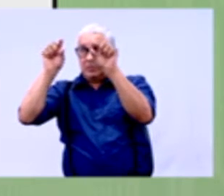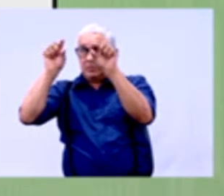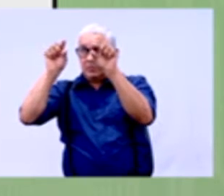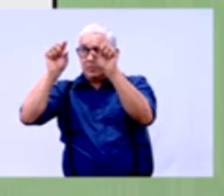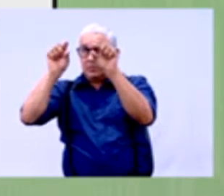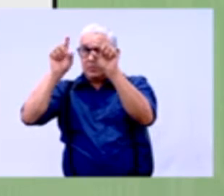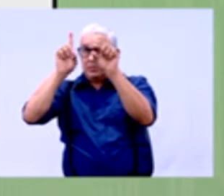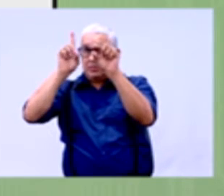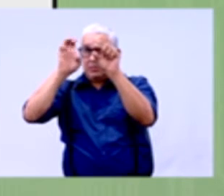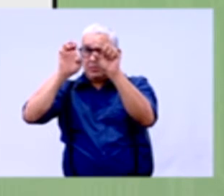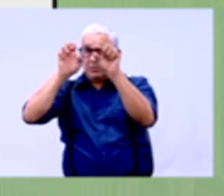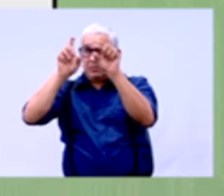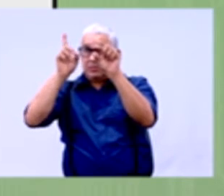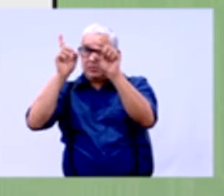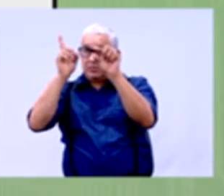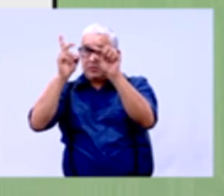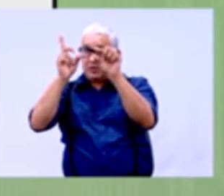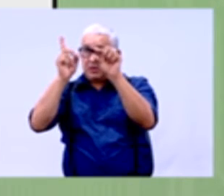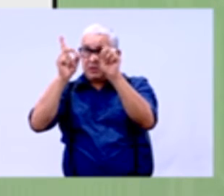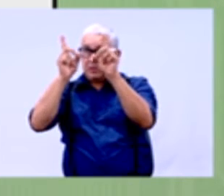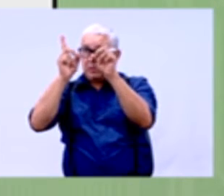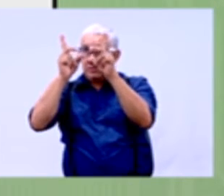de venda,